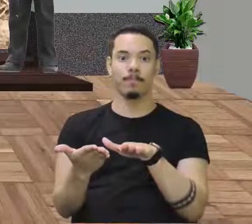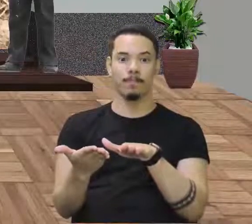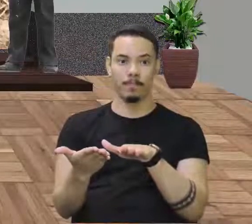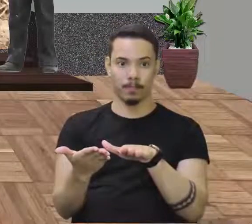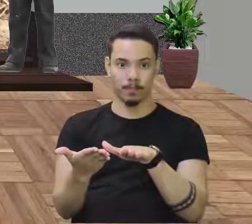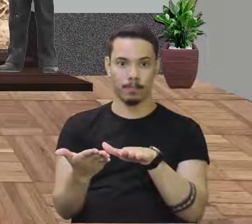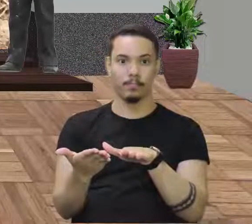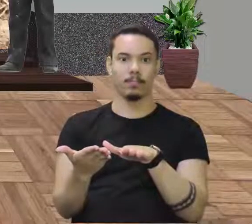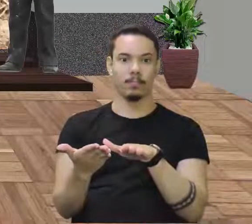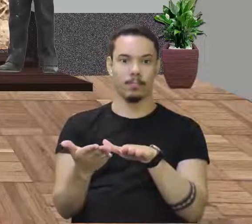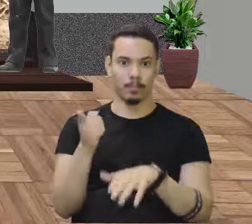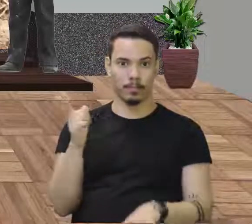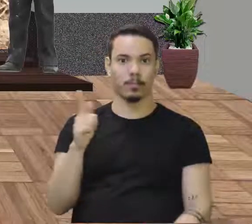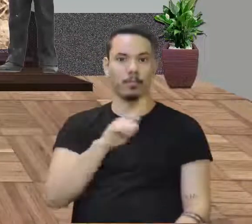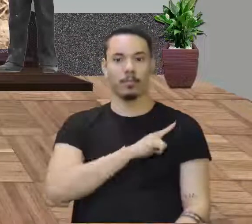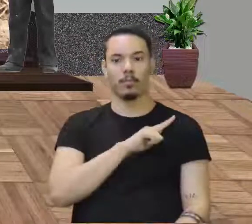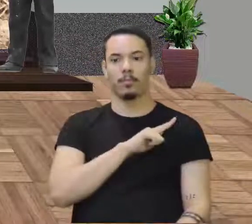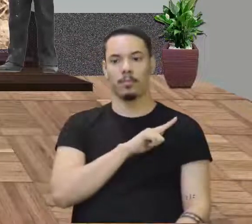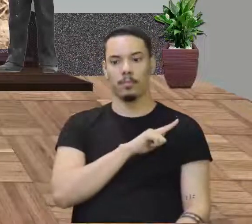Genro